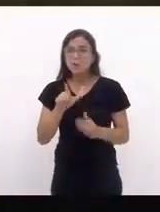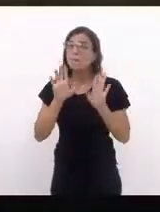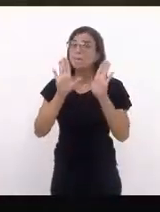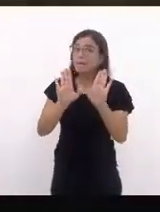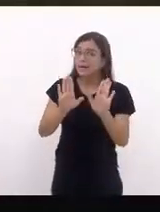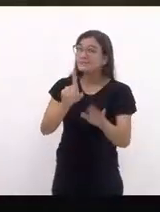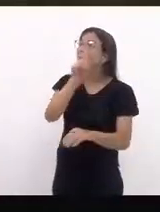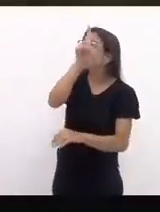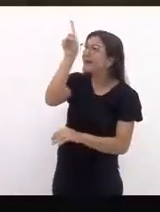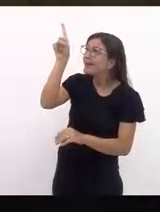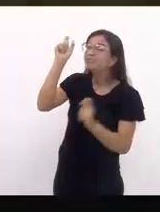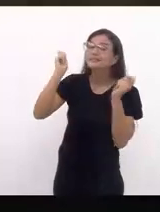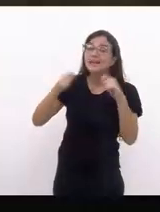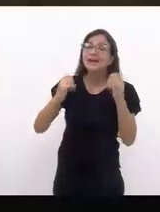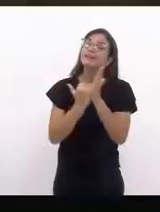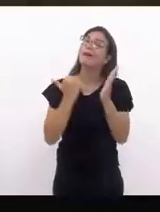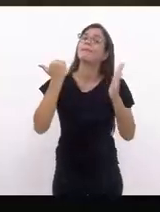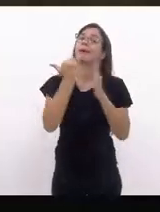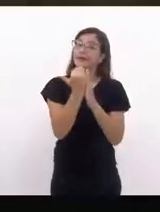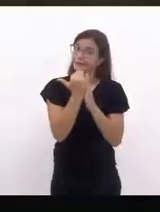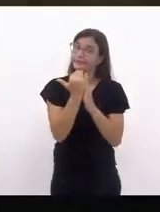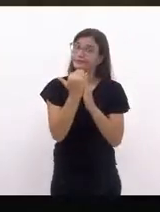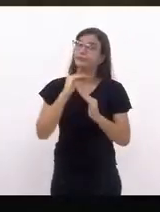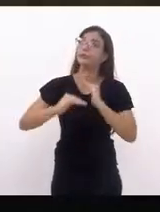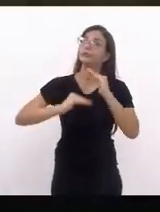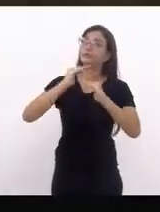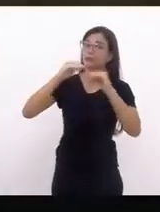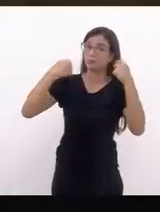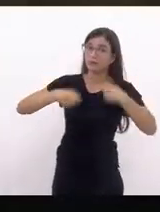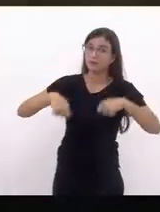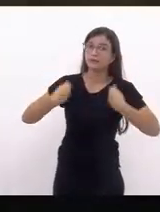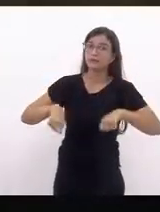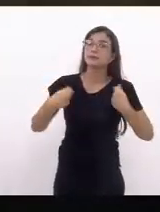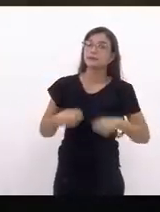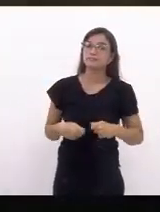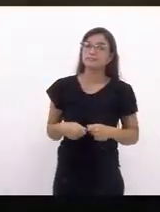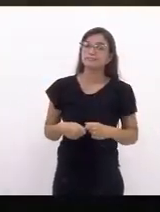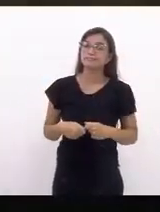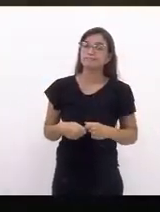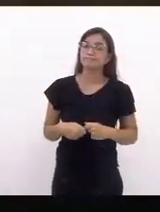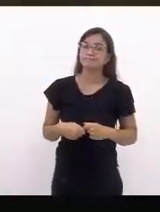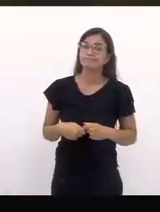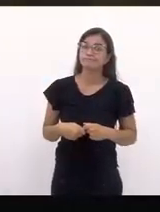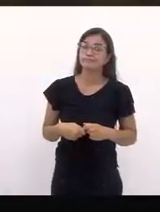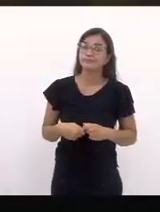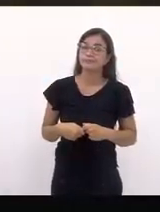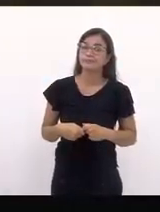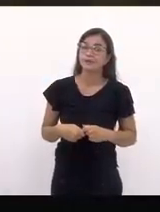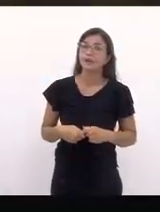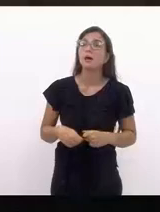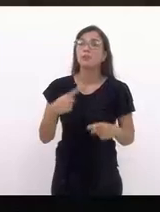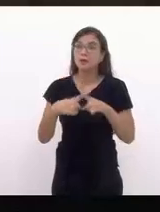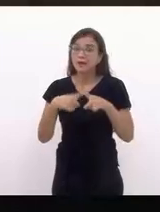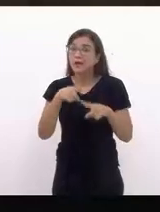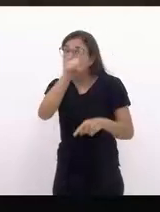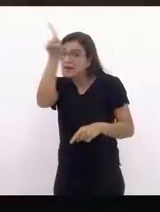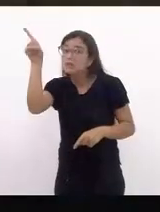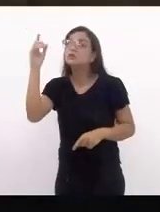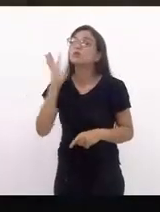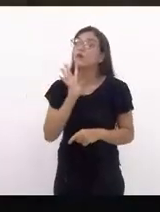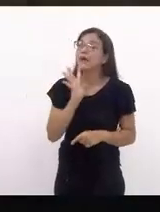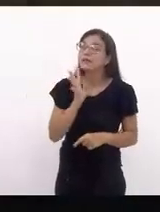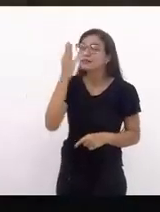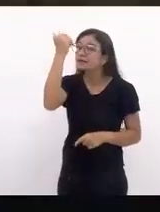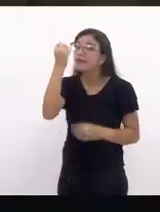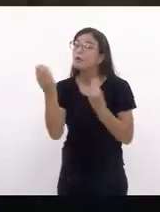guerreiros que estão na ponta guerreiros que conhece o chão da fábrica O que que é só conhece o chão da fábrica quem é uma